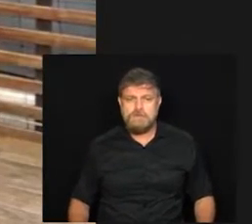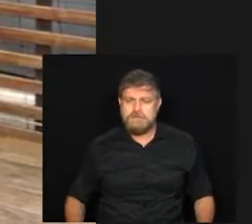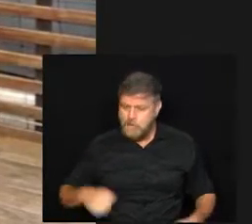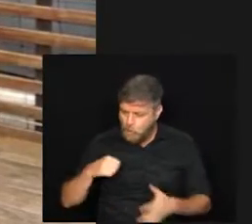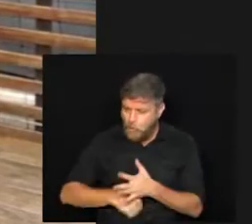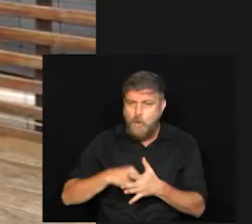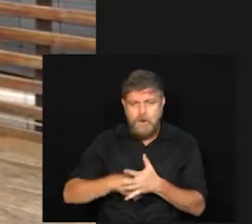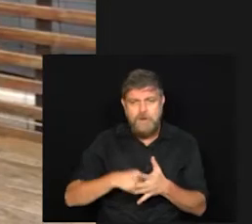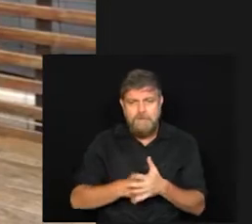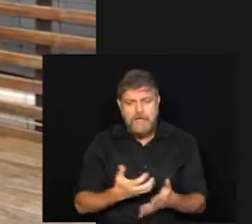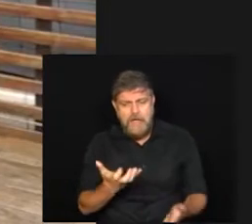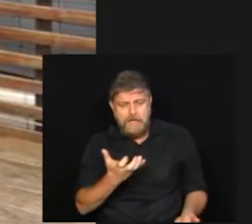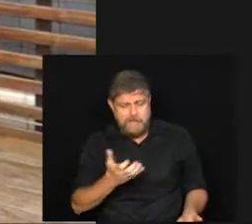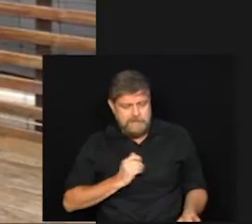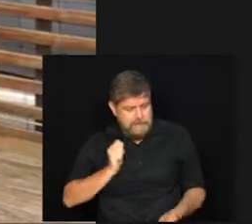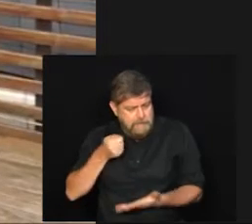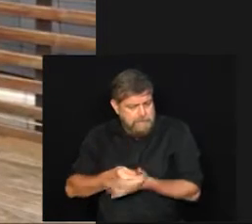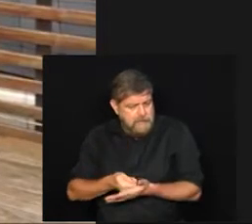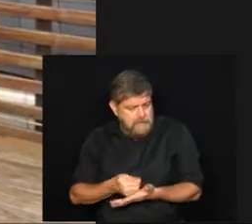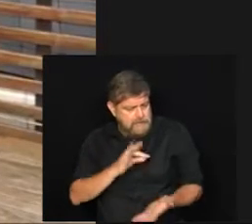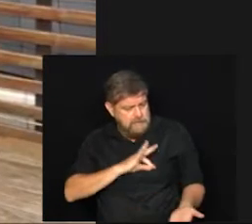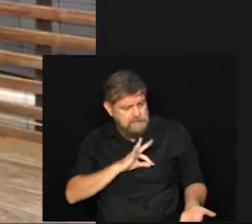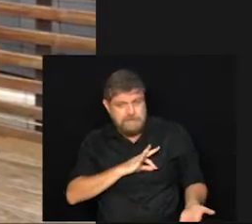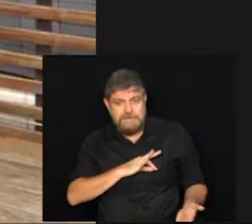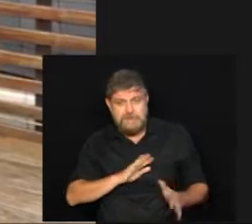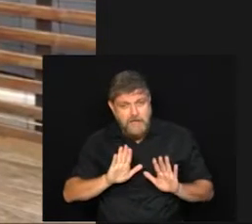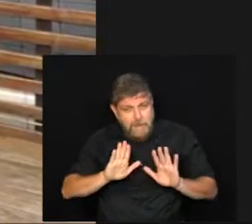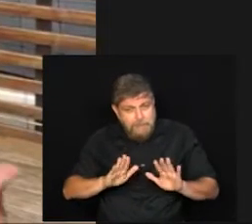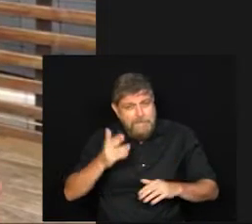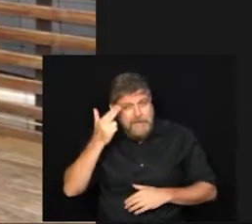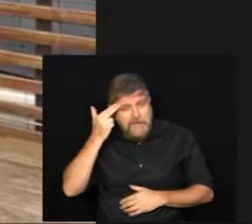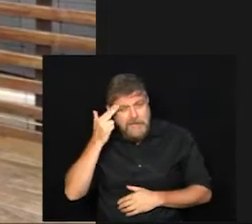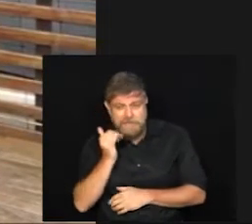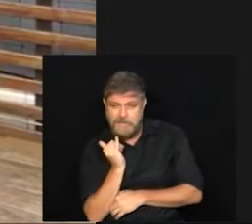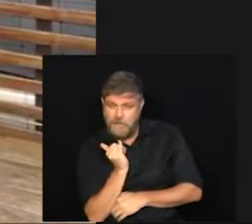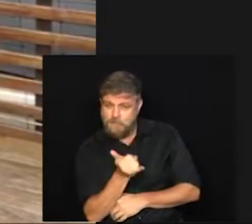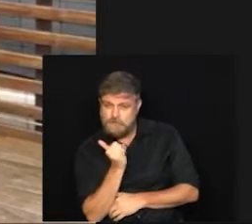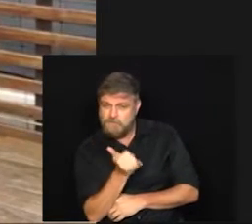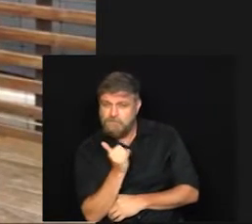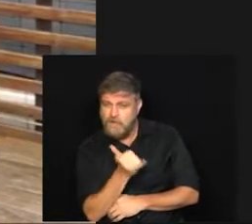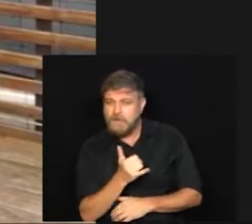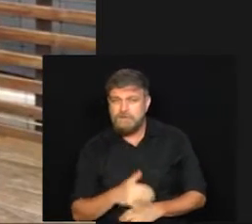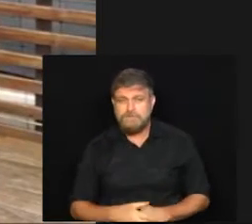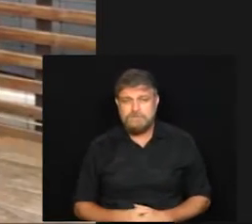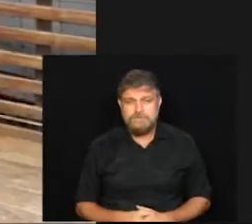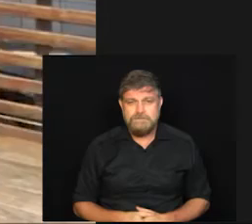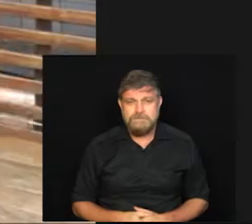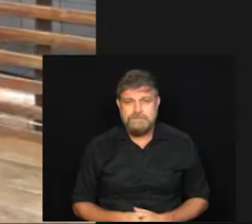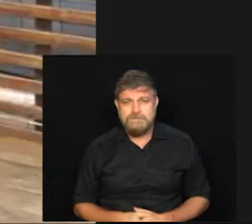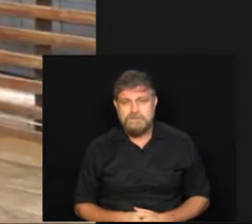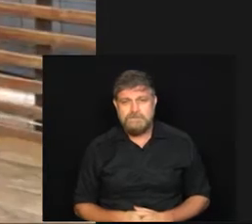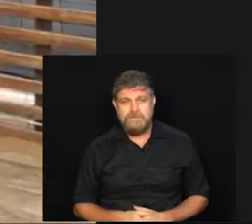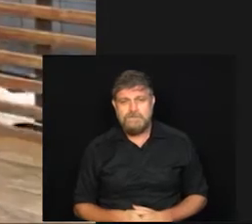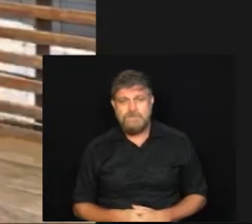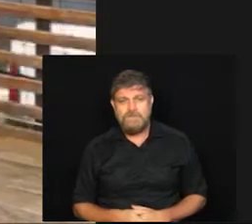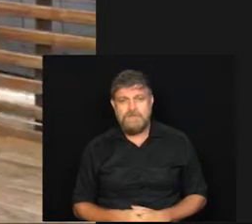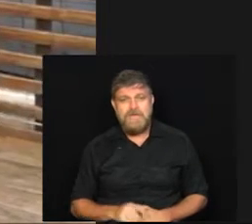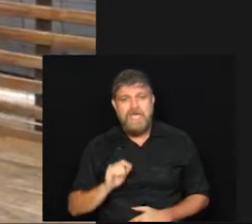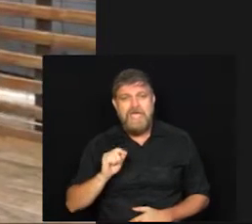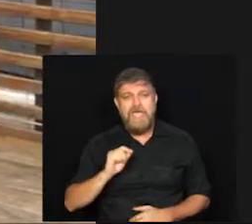cobrar isso, reivindicar isso dos torneios. Porém, Gabriel, é o que eu te falo, cara, vai muito do que vende,